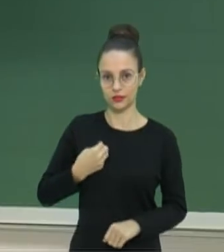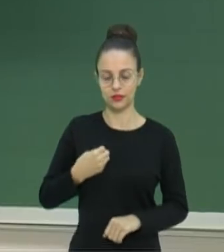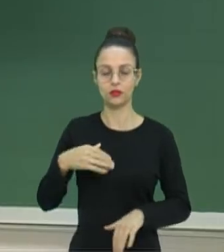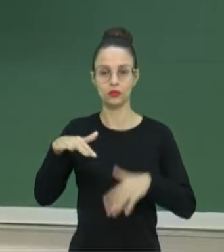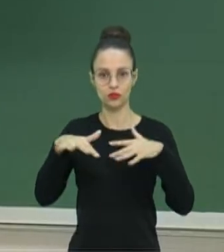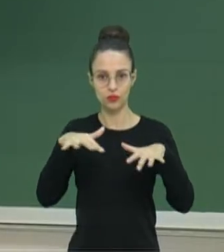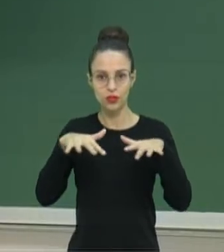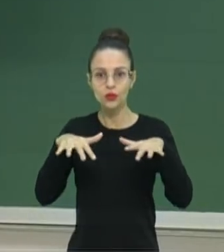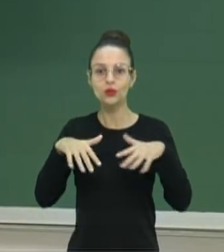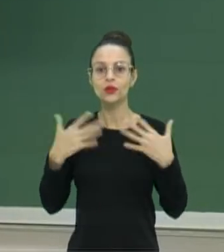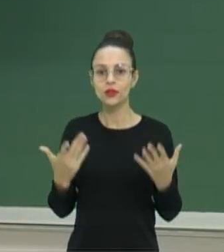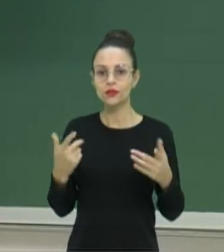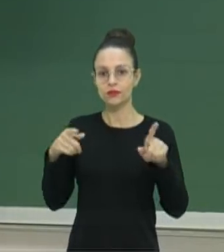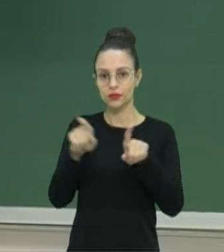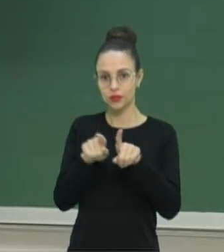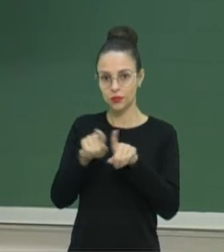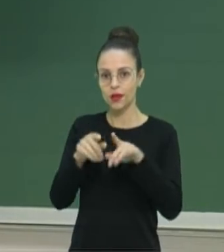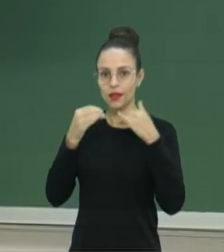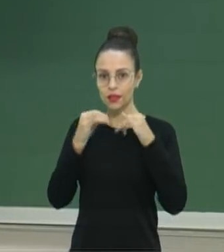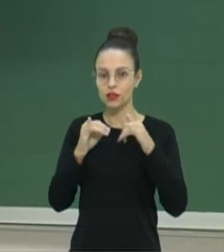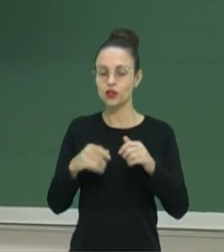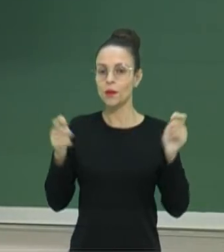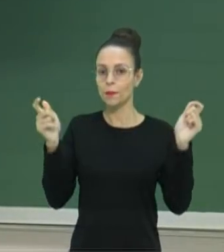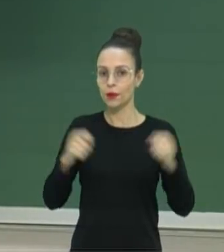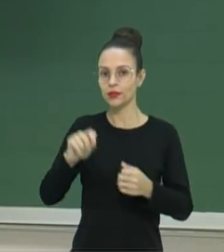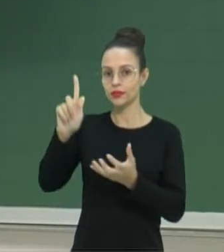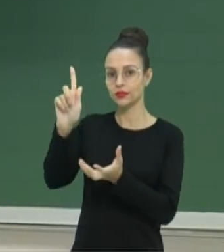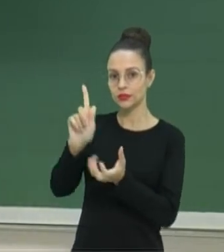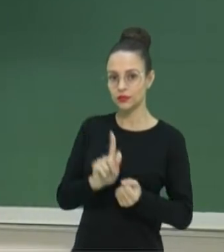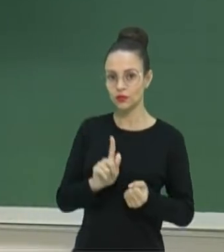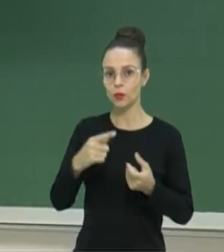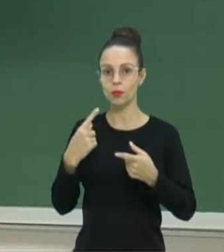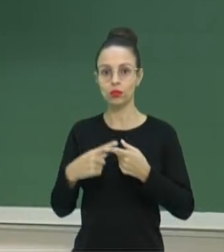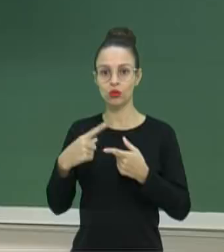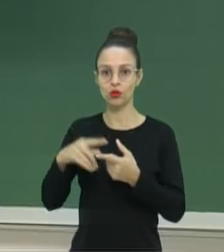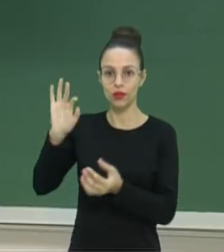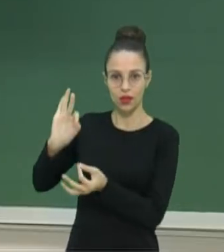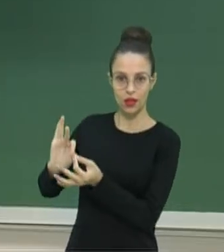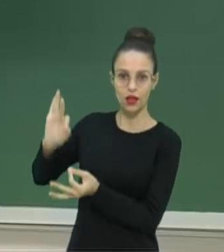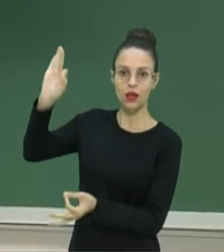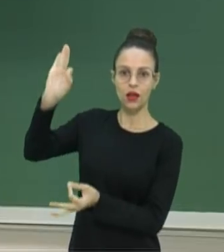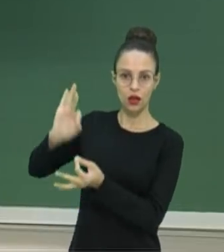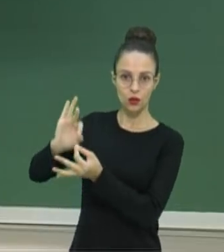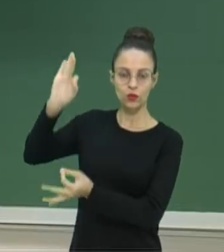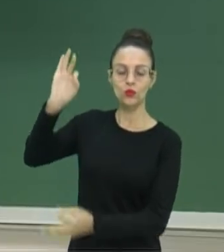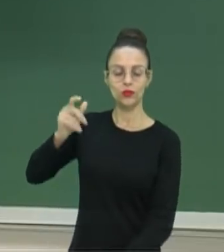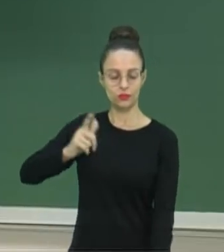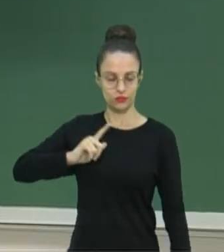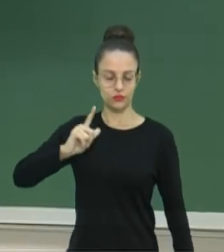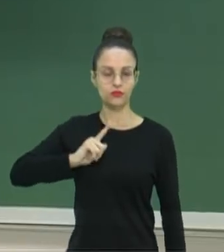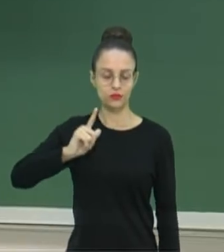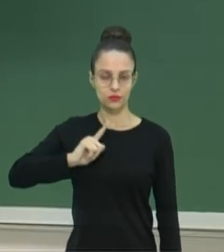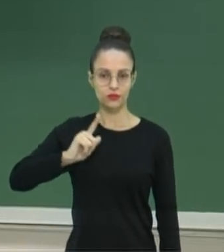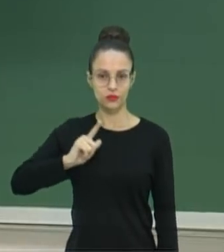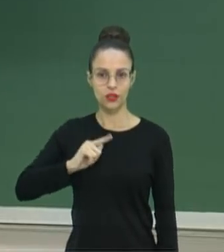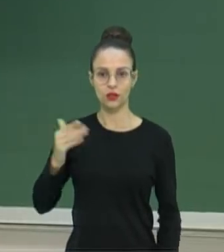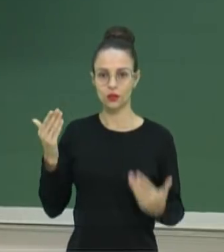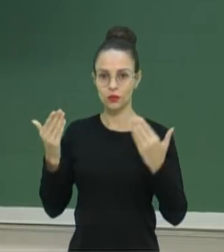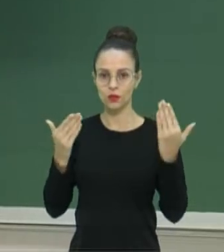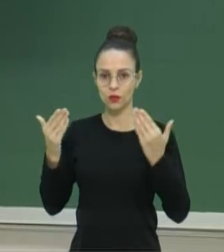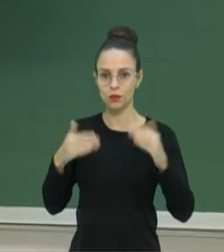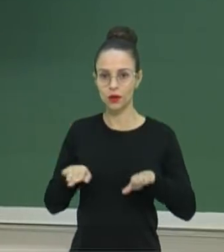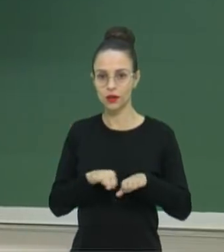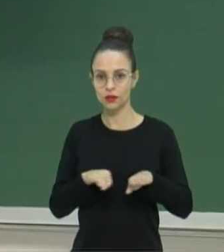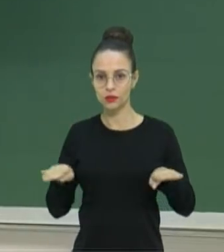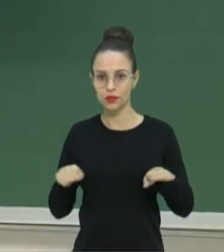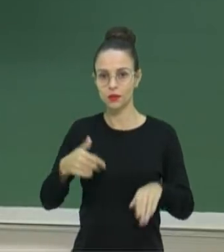movimento. Ela tem energia potencial gravitacional, porque ela tem uma altura em relação ao solo, né, comparado com o que ela